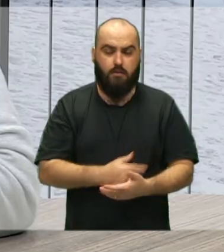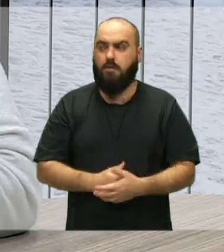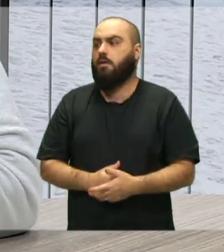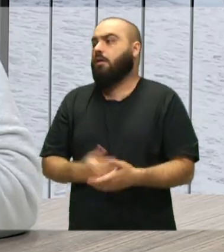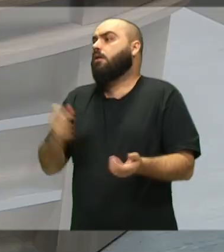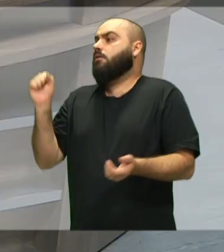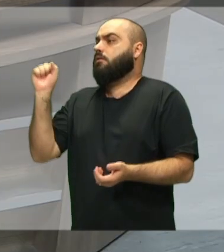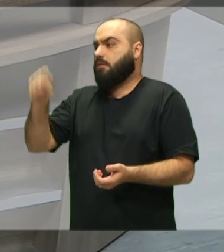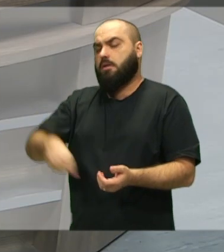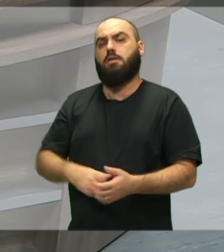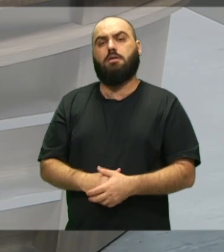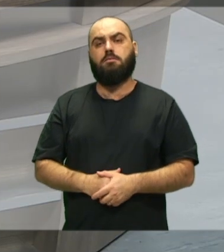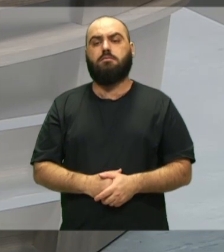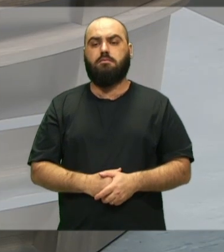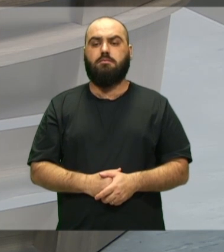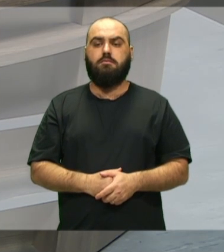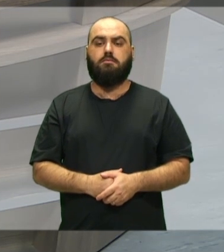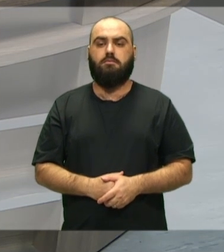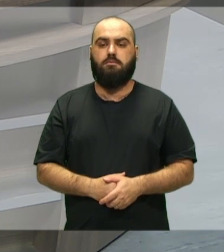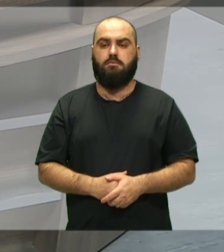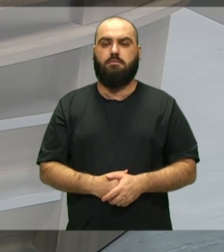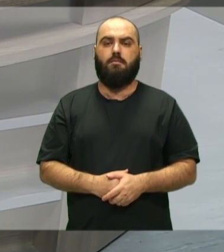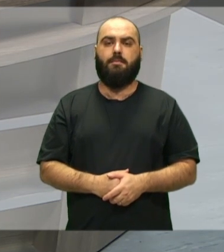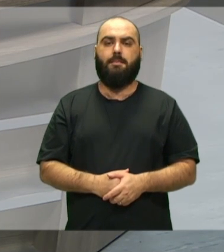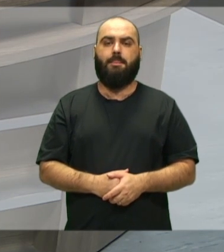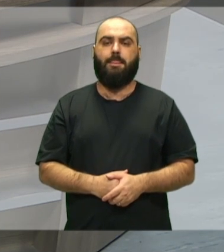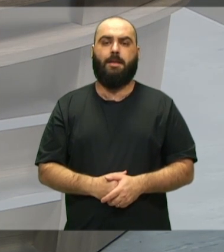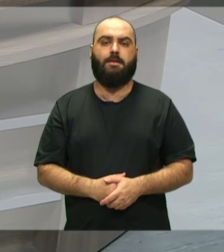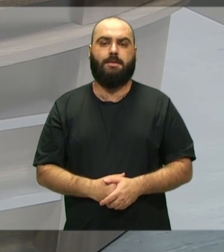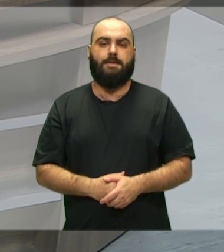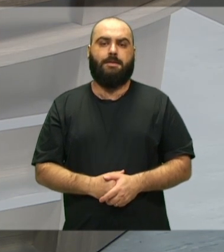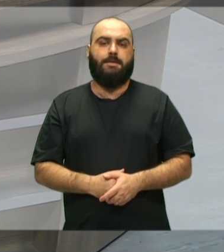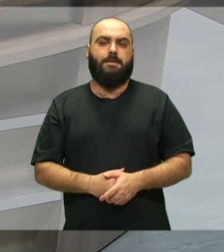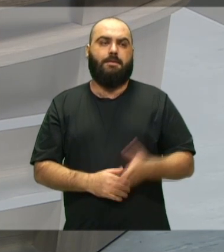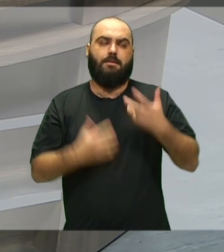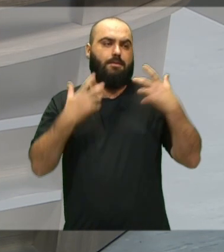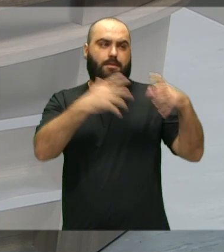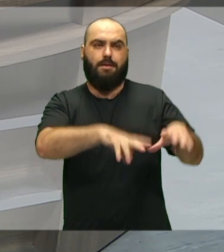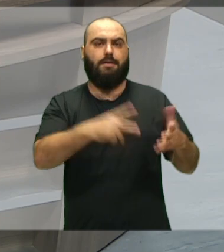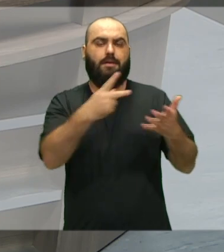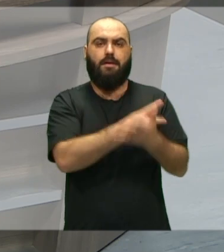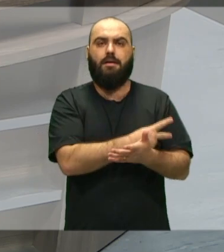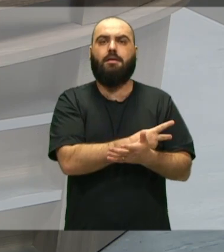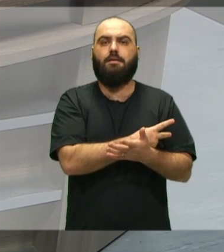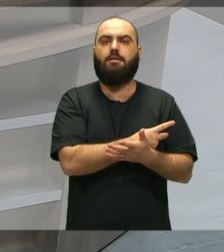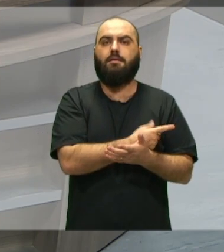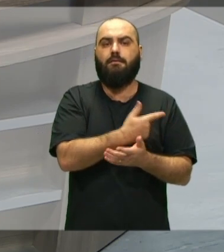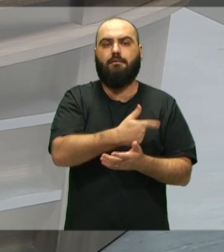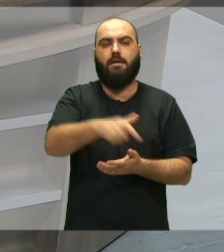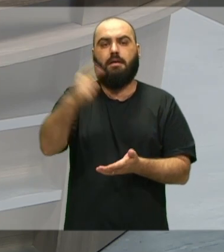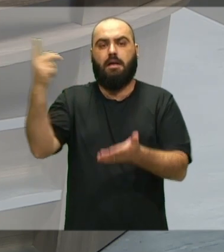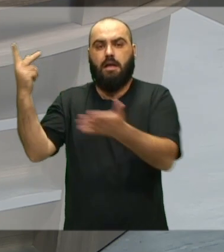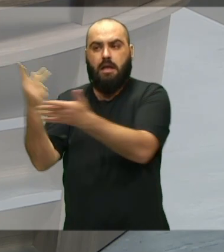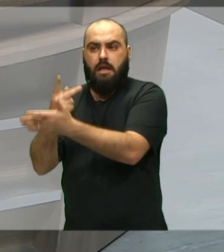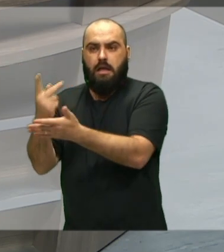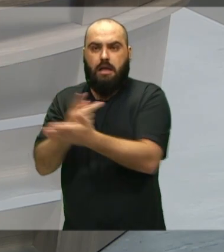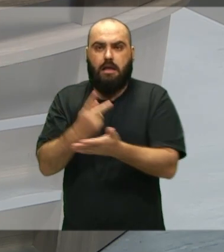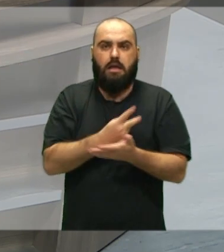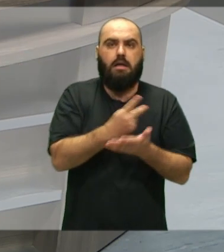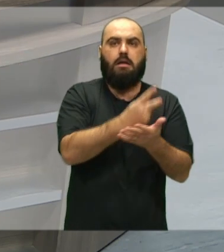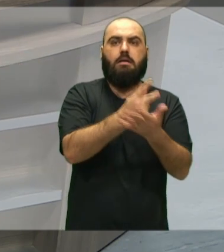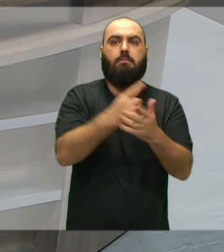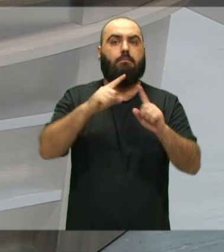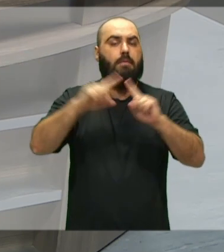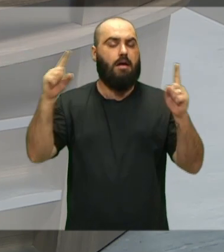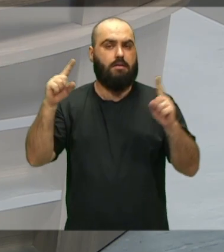Podemos errar? Sim. Será que era justo a gente pagar por uma coisa que a gente não quis errar? A gente vai pagar na medida que a gente errou, mas não caracterizar